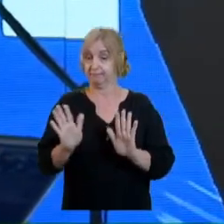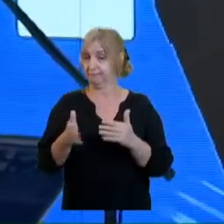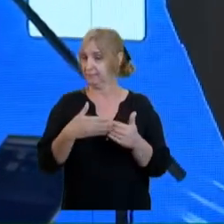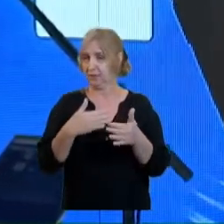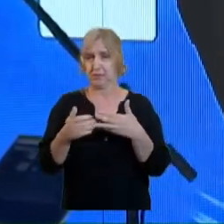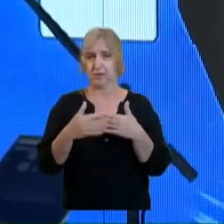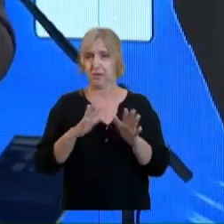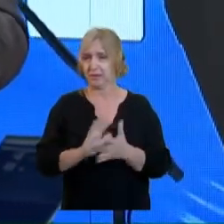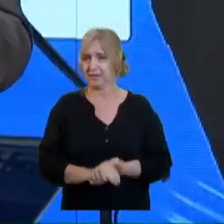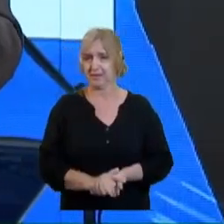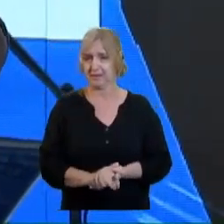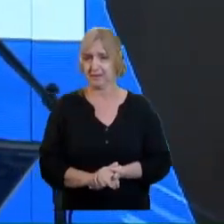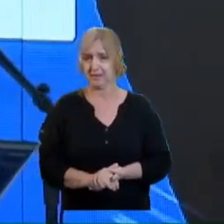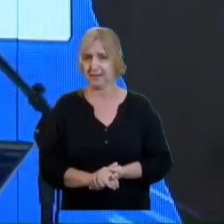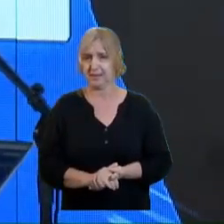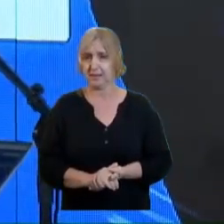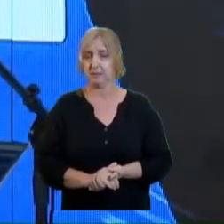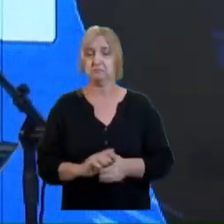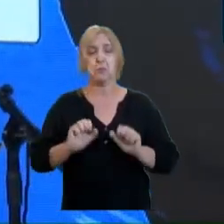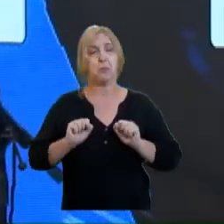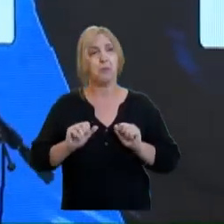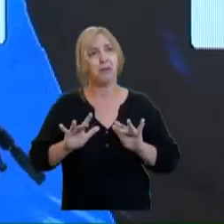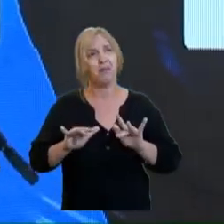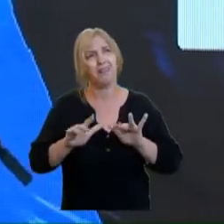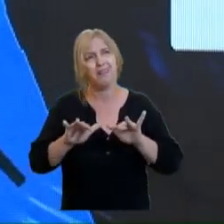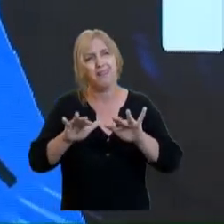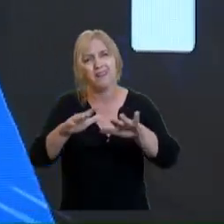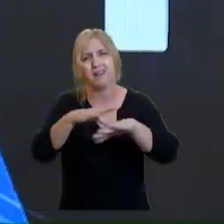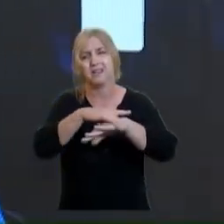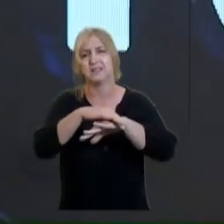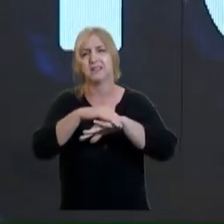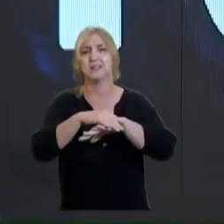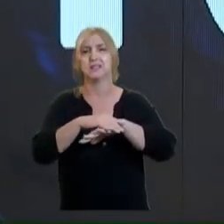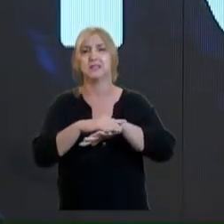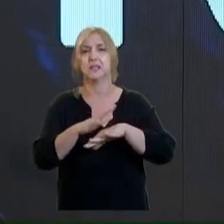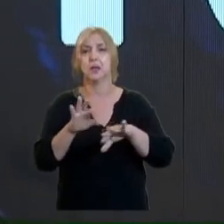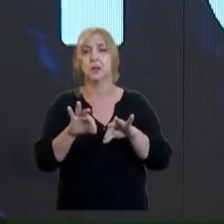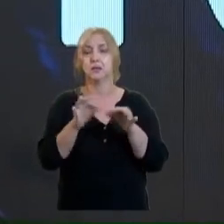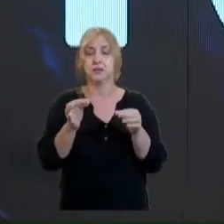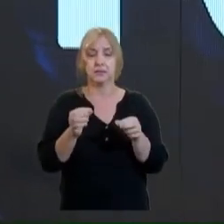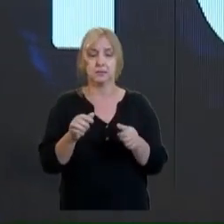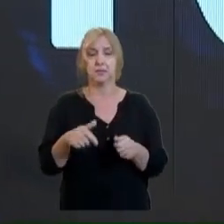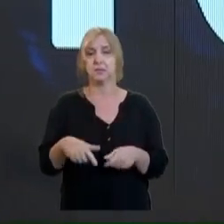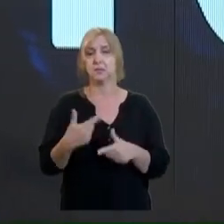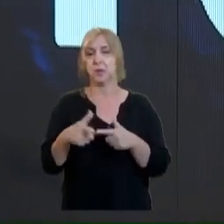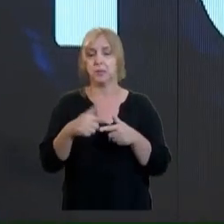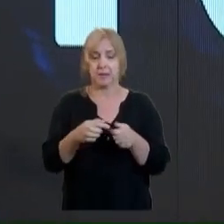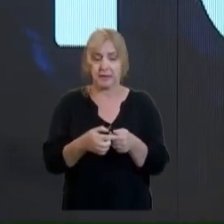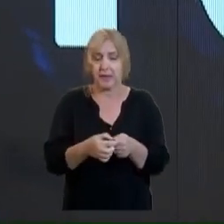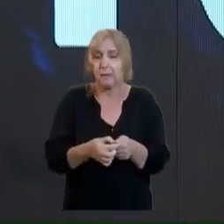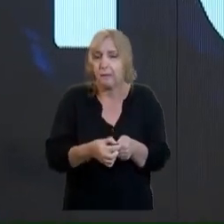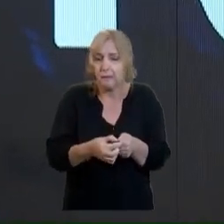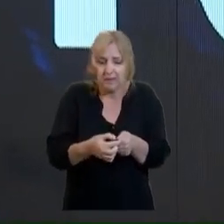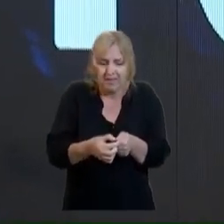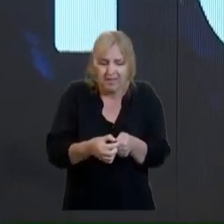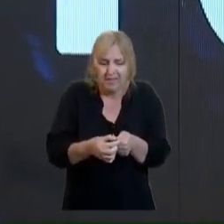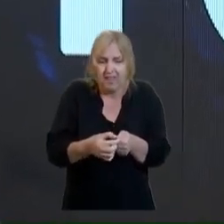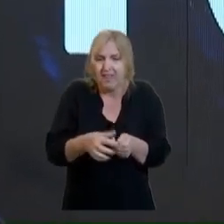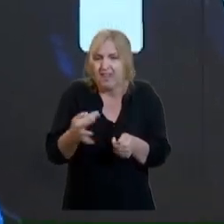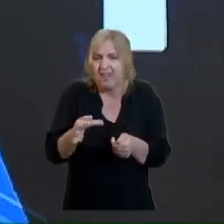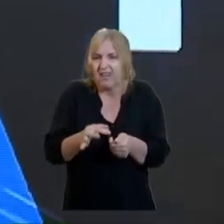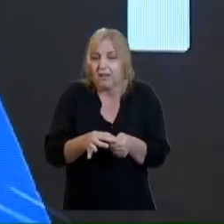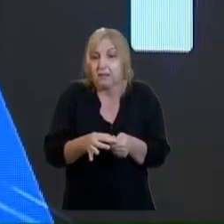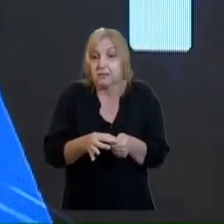importa que seja de um câncer ou de uma simples unha encravada. Quando diz a palavra